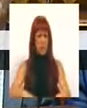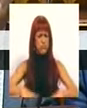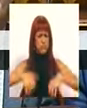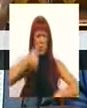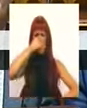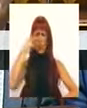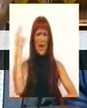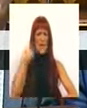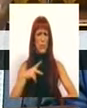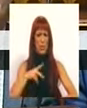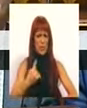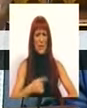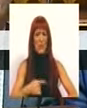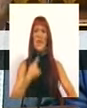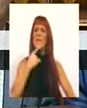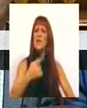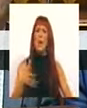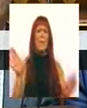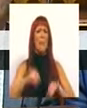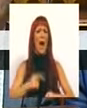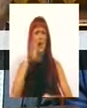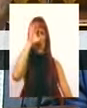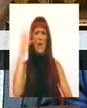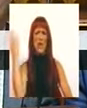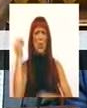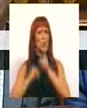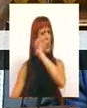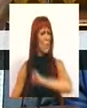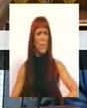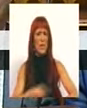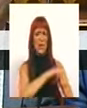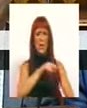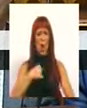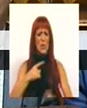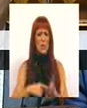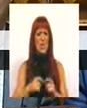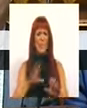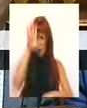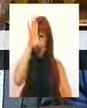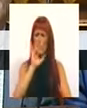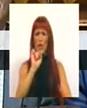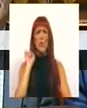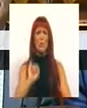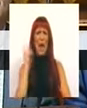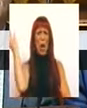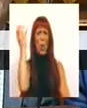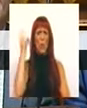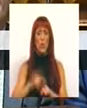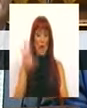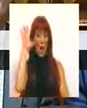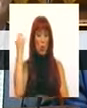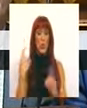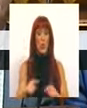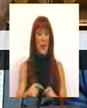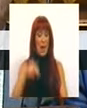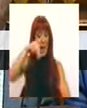cheia de artistas nacionais, em que dizia: mais do que o Ministério da Cultura, nós precisamos de um governo da cultura. A cultura tem de